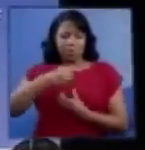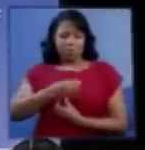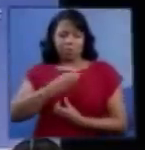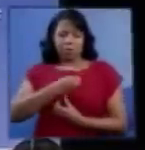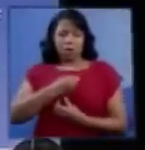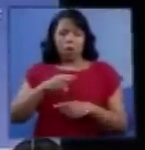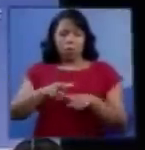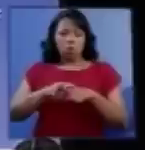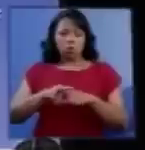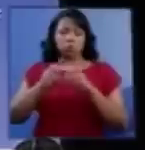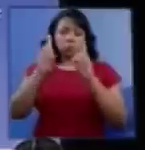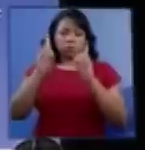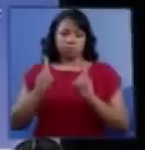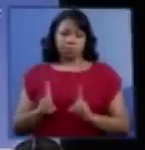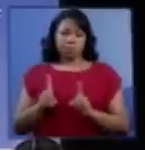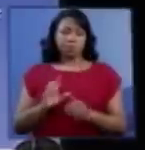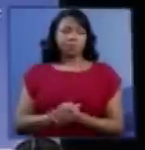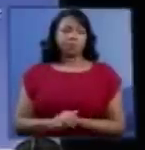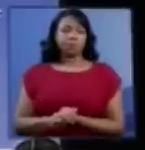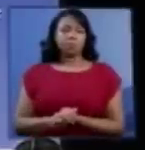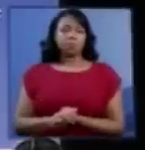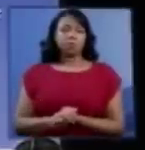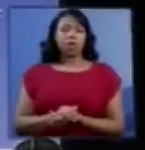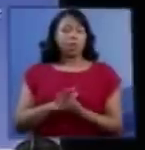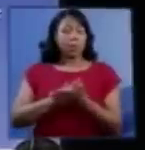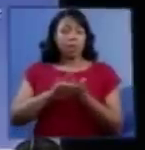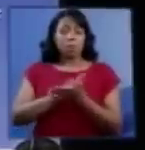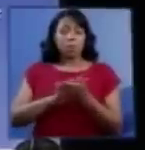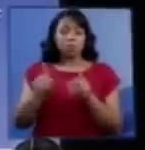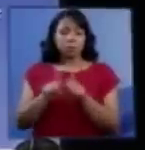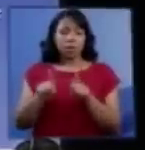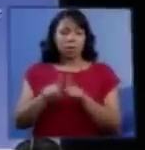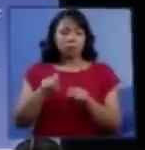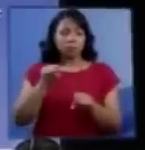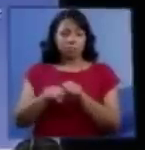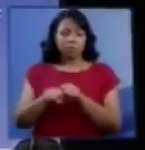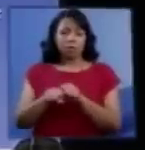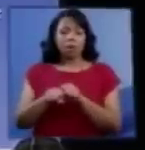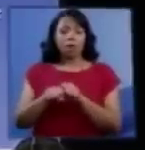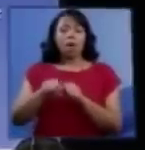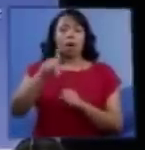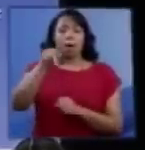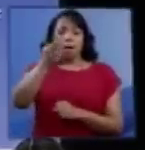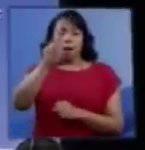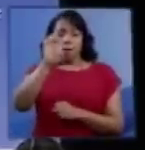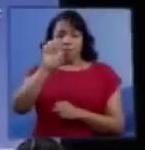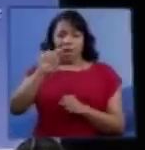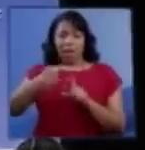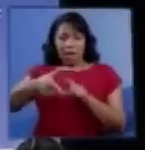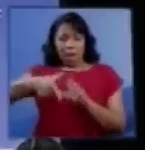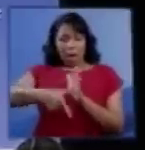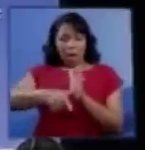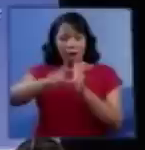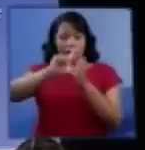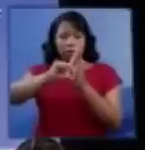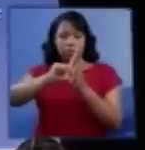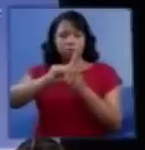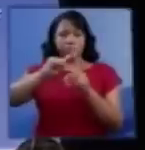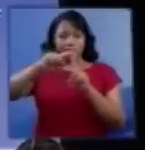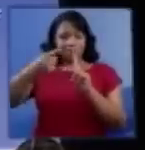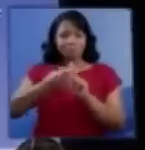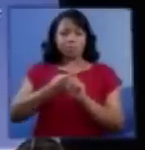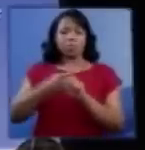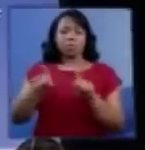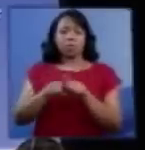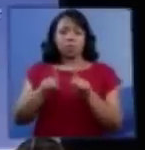suas deficiências nem mesmo a eutanásia pré-natal para por consenso do os pais deveria